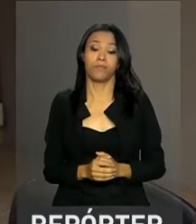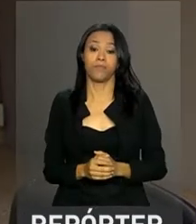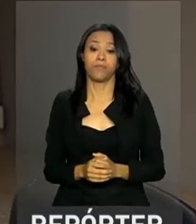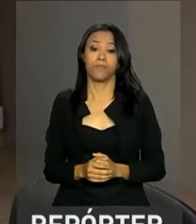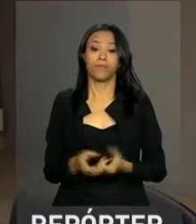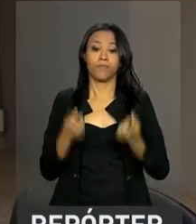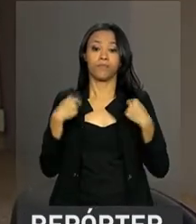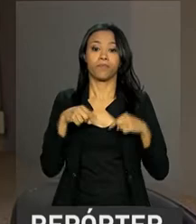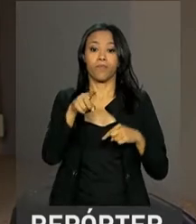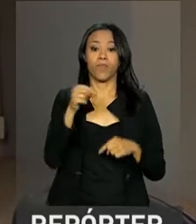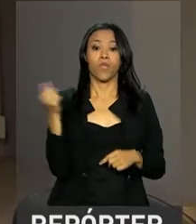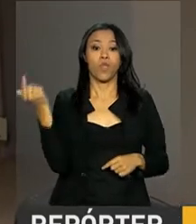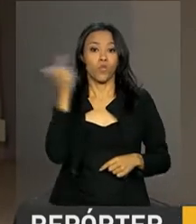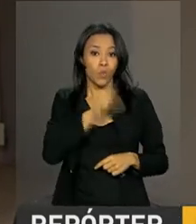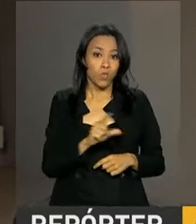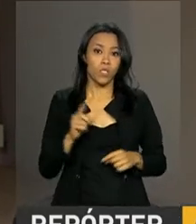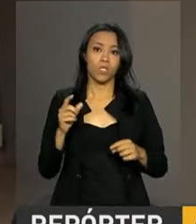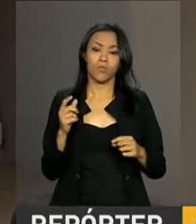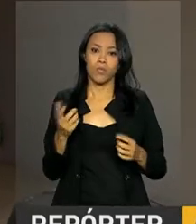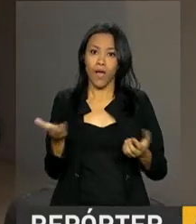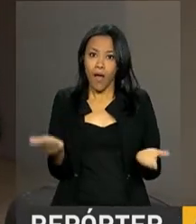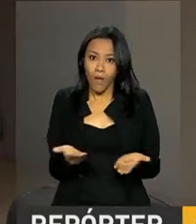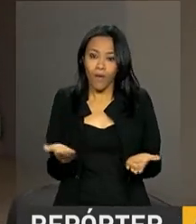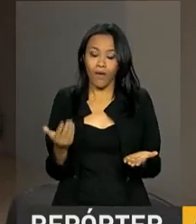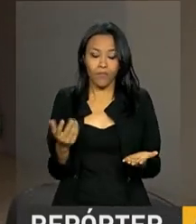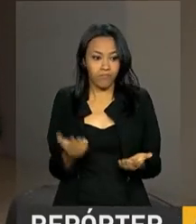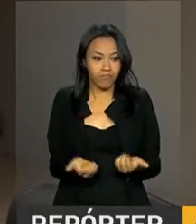Nós começamos a colher frutos dos esforços